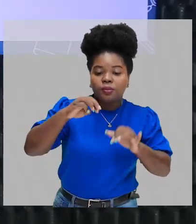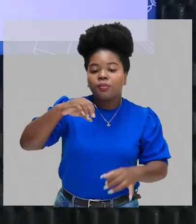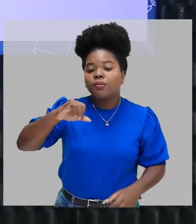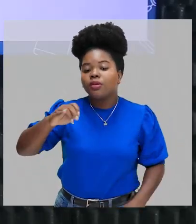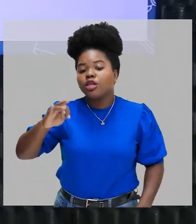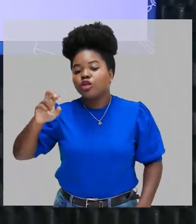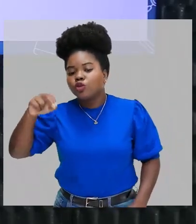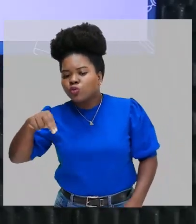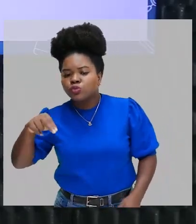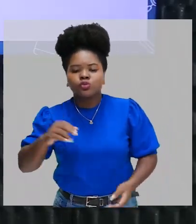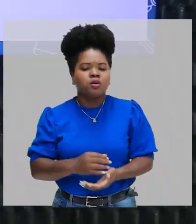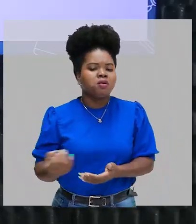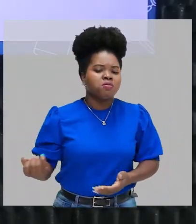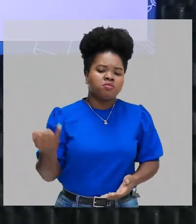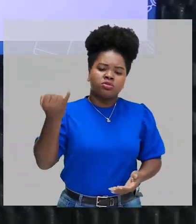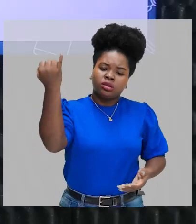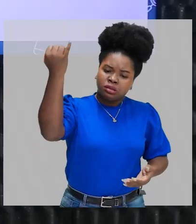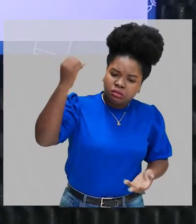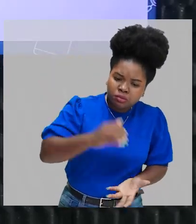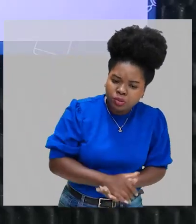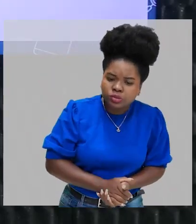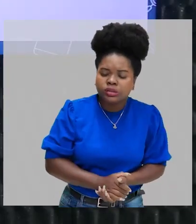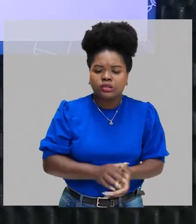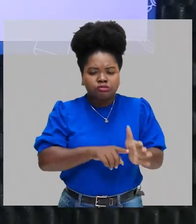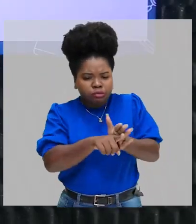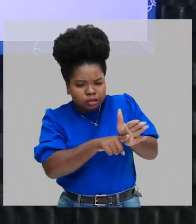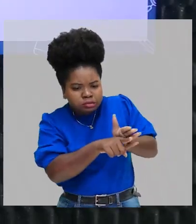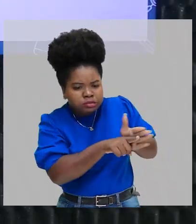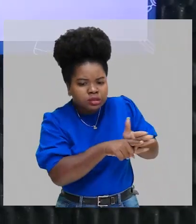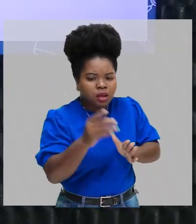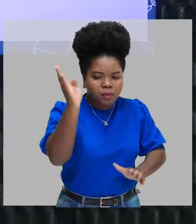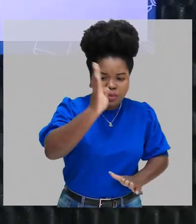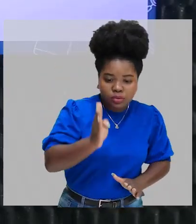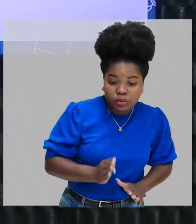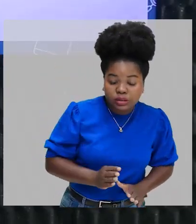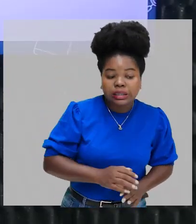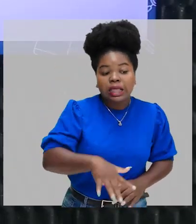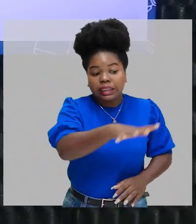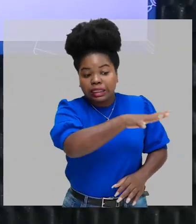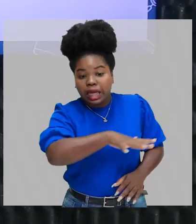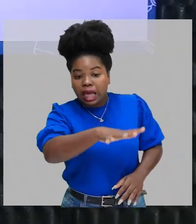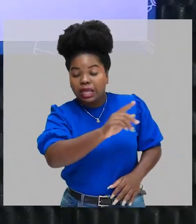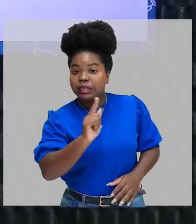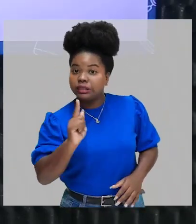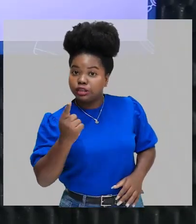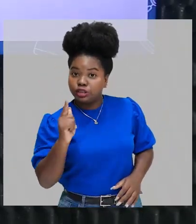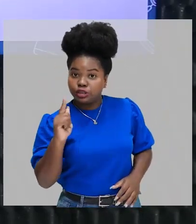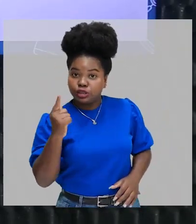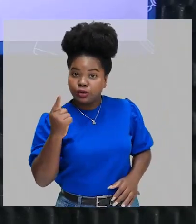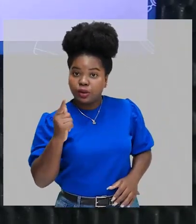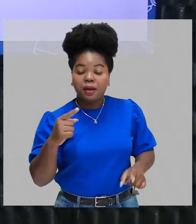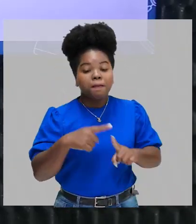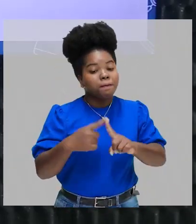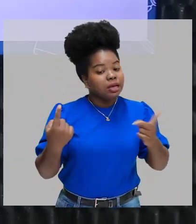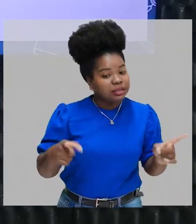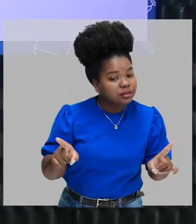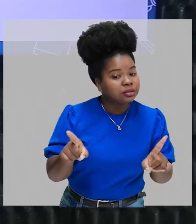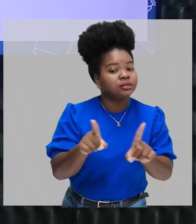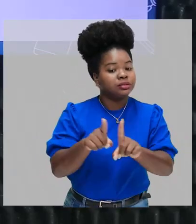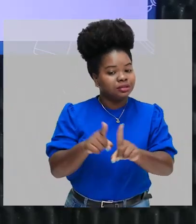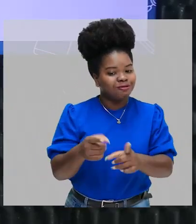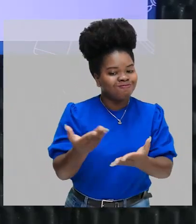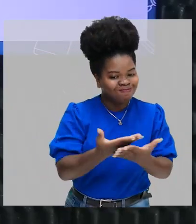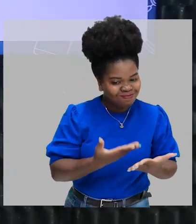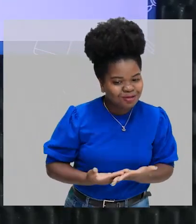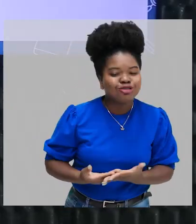Santos é um dos mais importantes intelectuais brasileiros da área da geografia, mas que também é